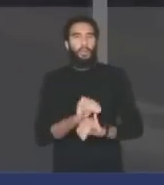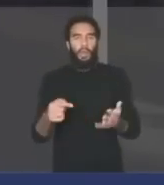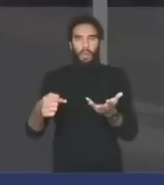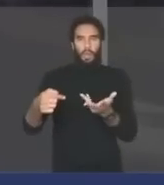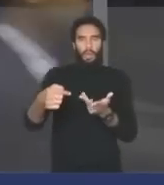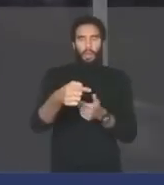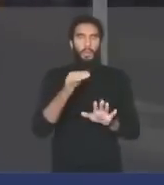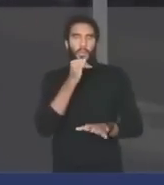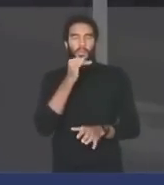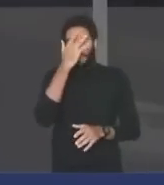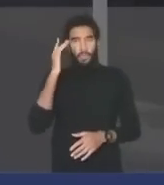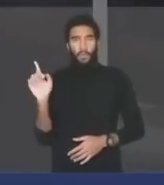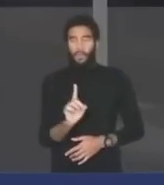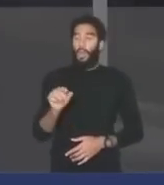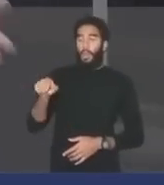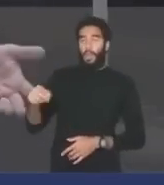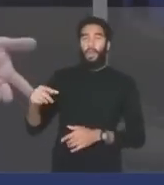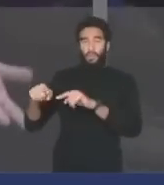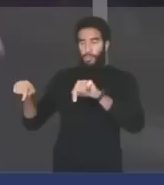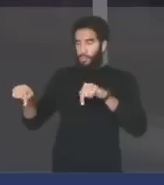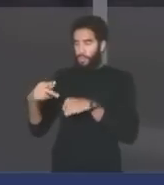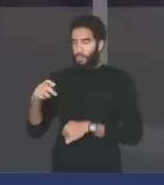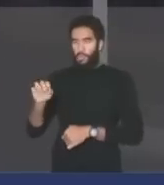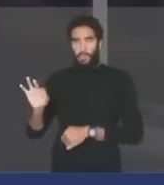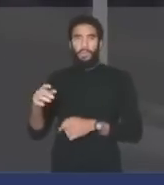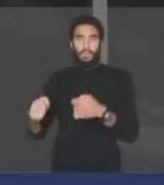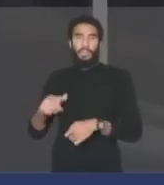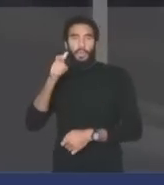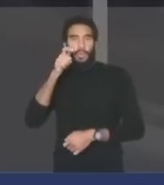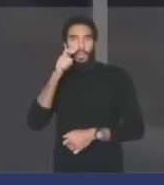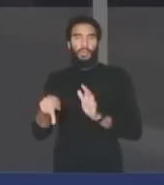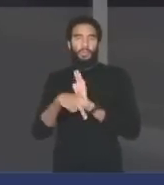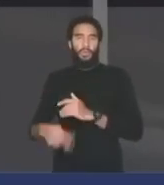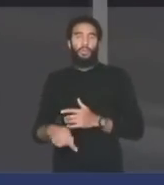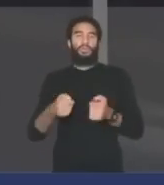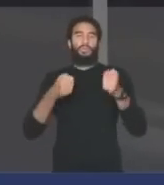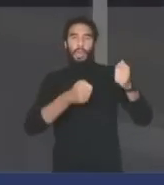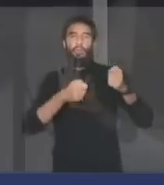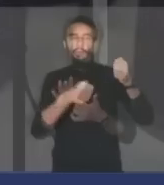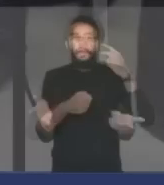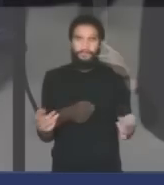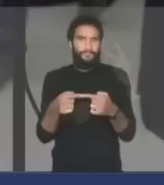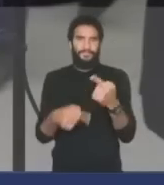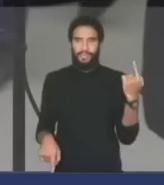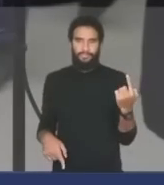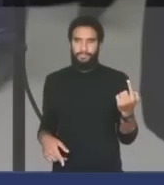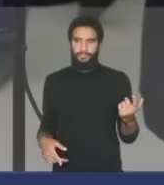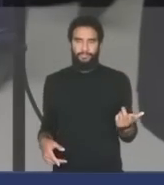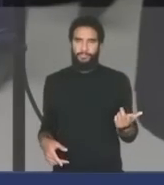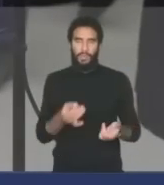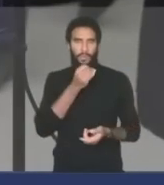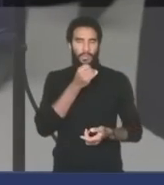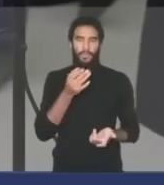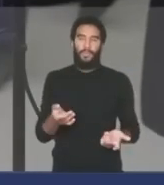alguém vai chegar aqui e vai falar que o pet shop tem que ter algum interesse de uma militância política. Outro pet shop tem que ter interesse de uma militância política. Aparentemente,